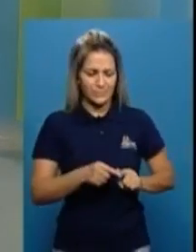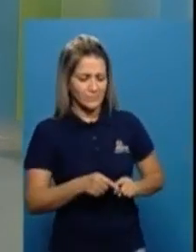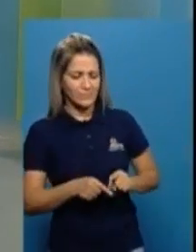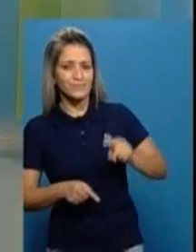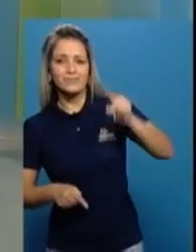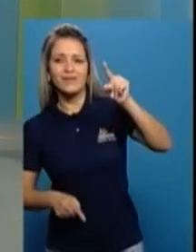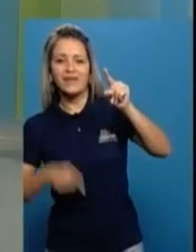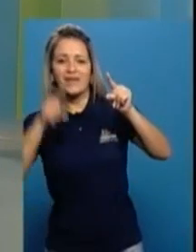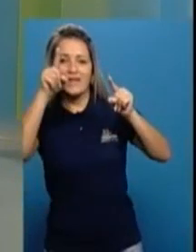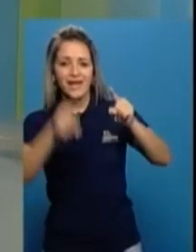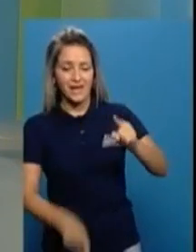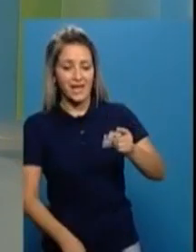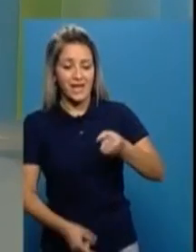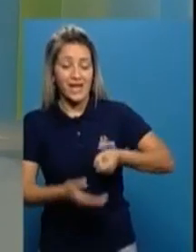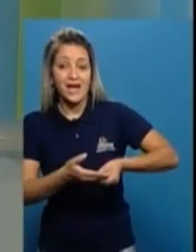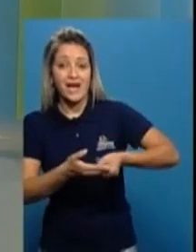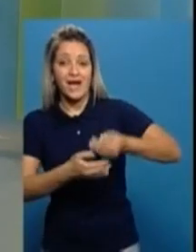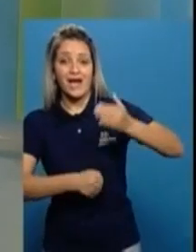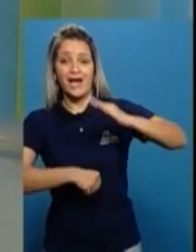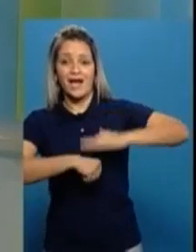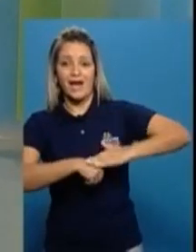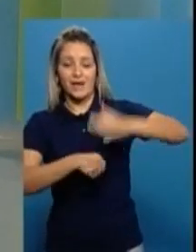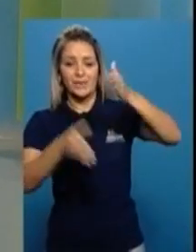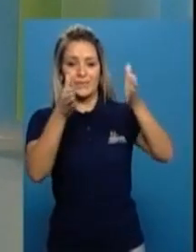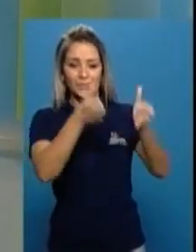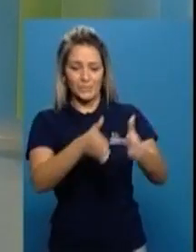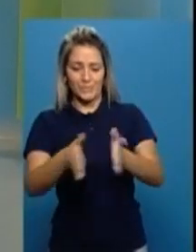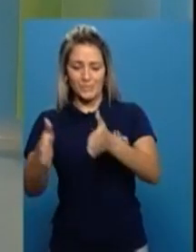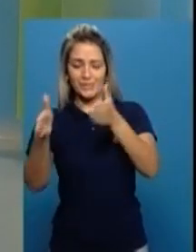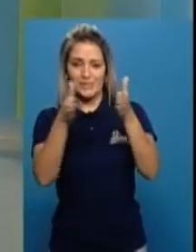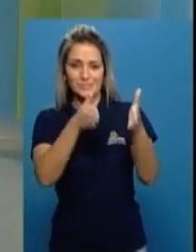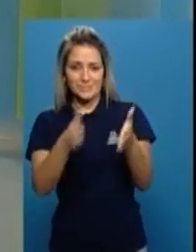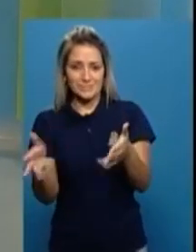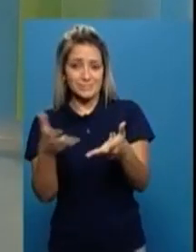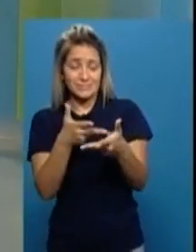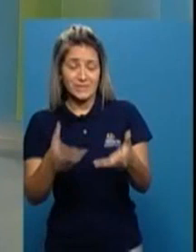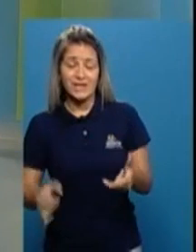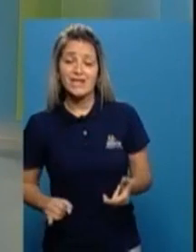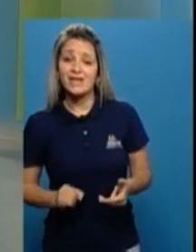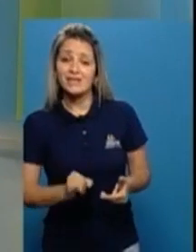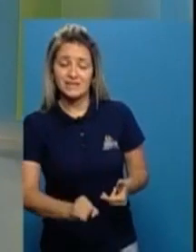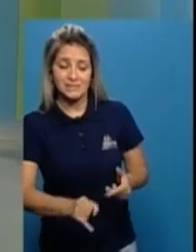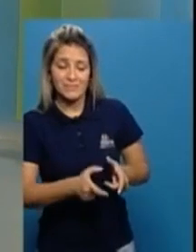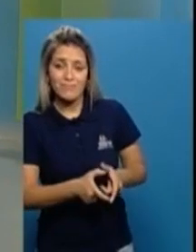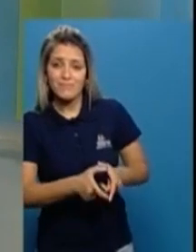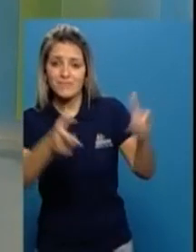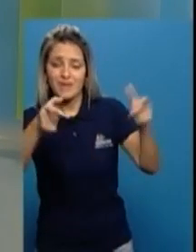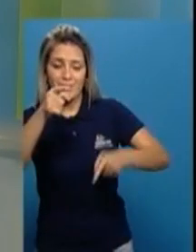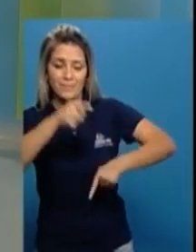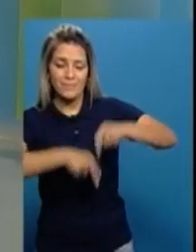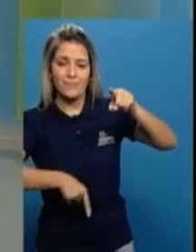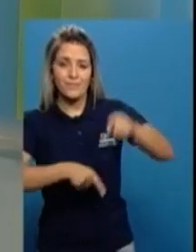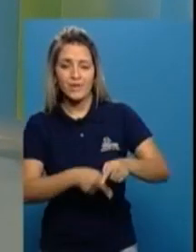um volume maior de produção, quanto maior o volume, maior a chance de redução